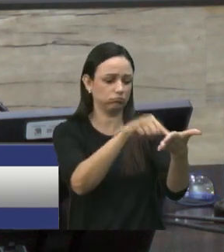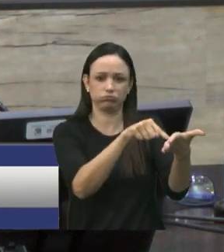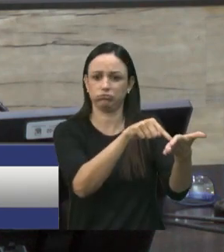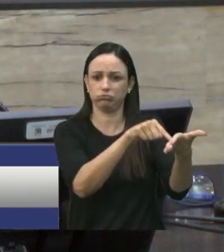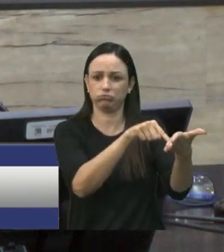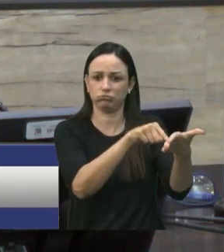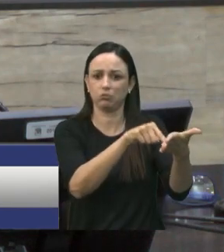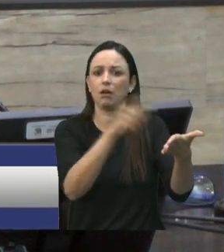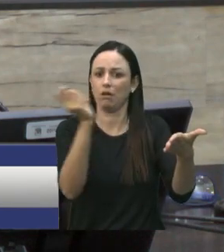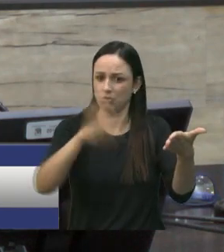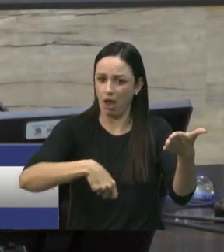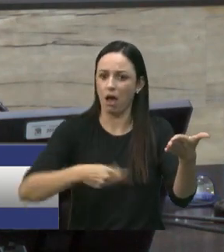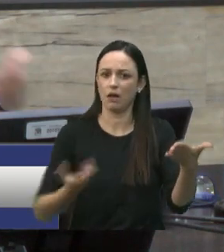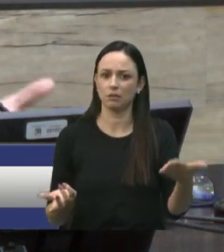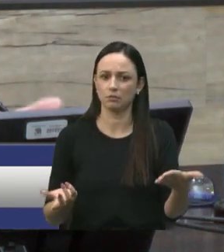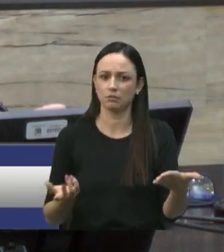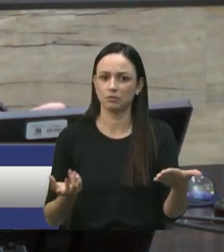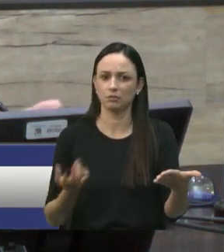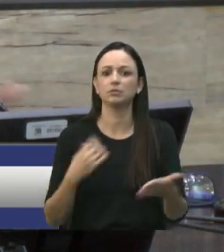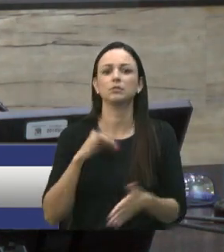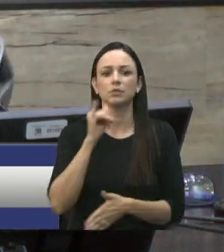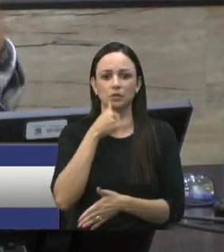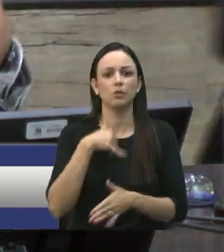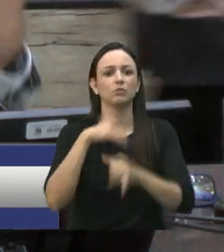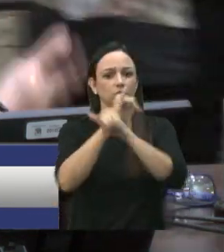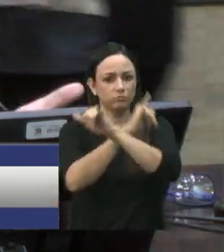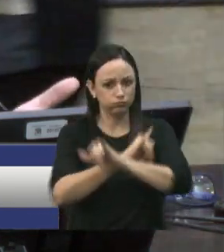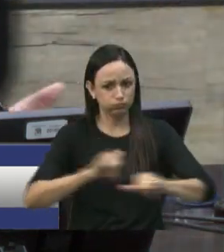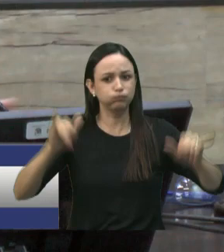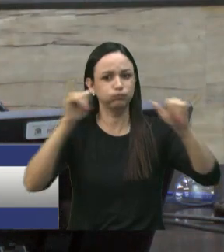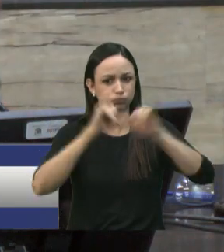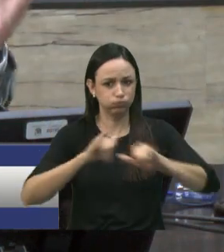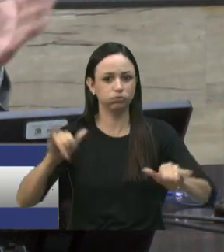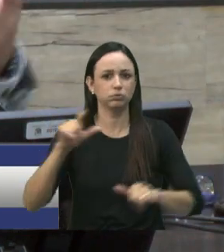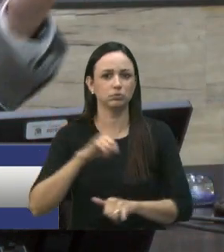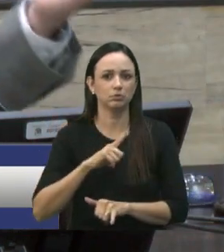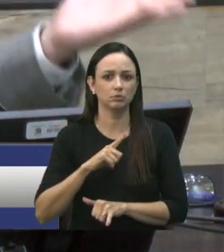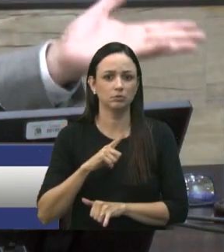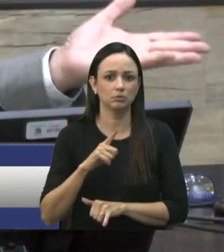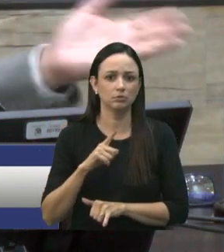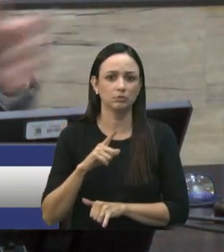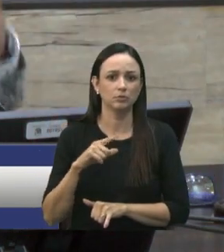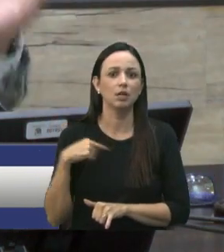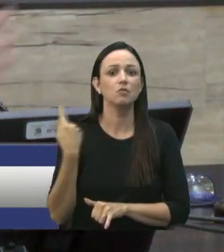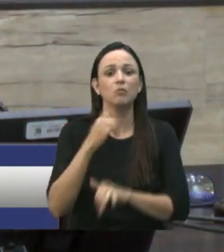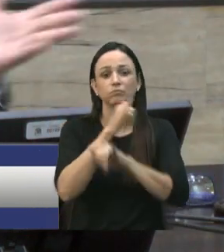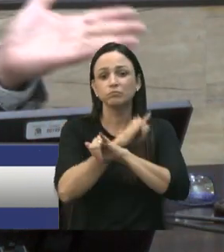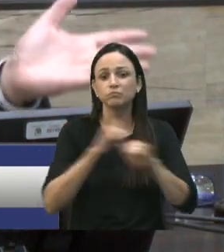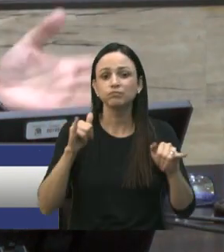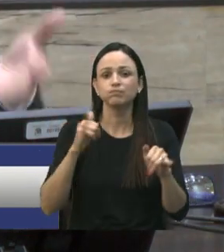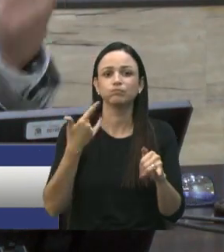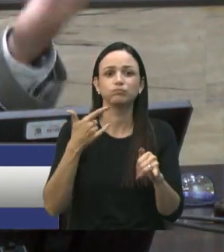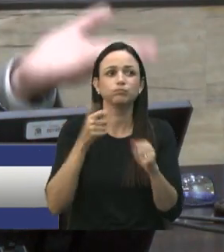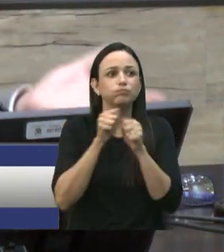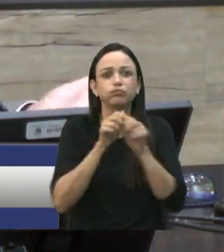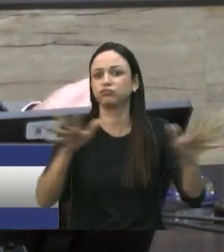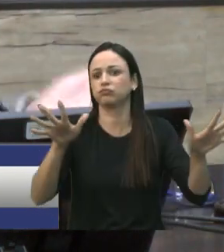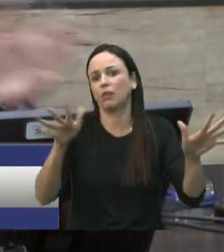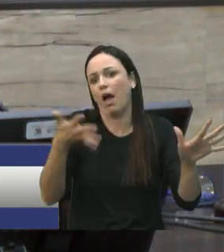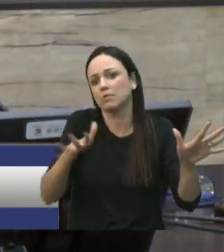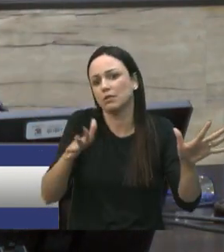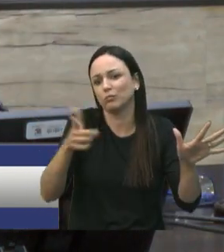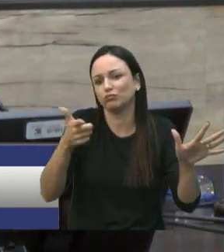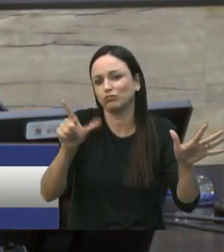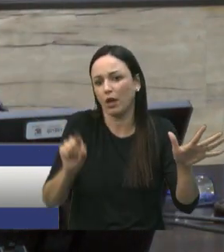colocar. Infelizmente, nós fizemos uma propaganda, uma divulgação. Mas talvez a nossa propaganda e divulgação não tenha o alcance que deveria